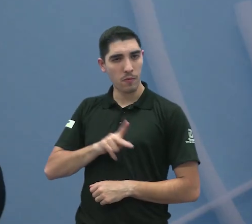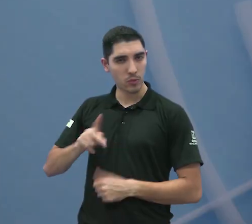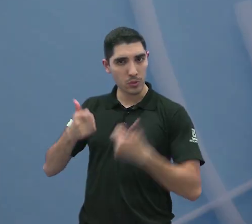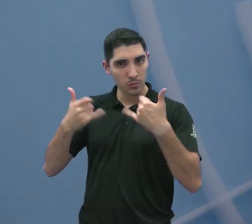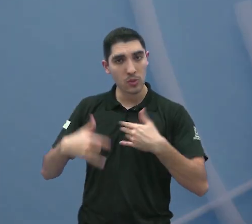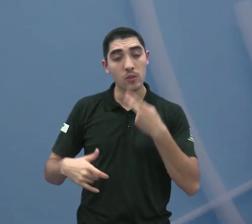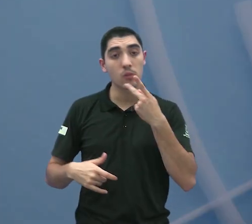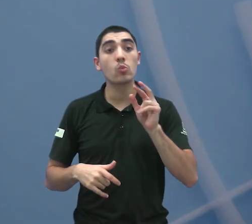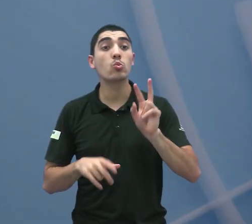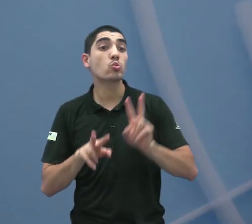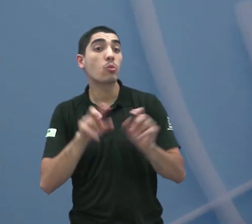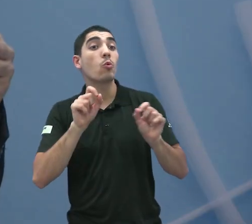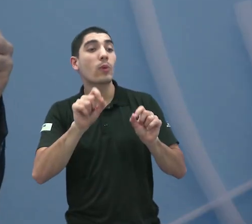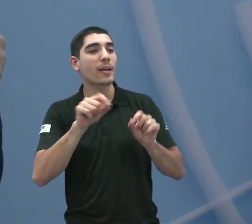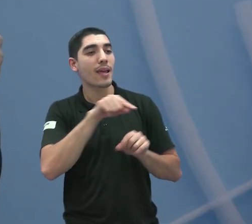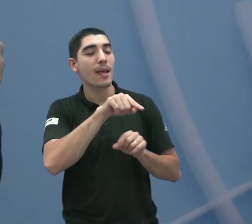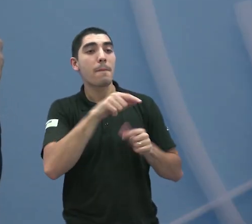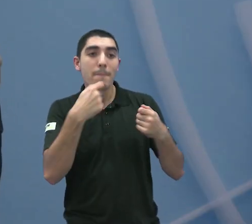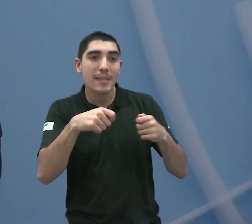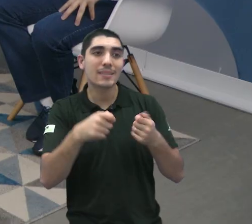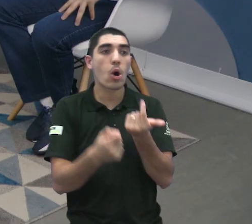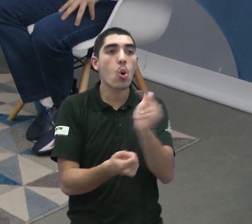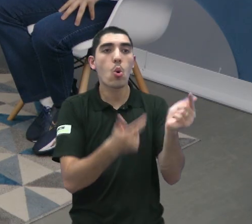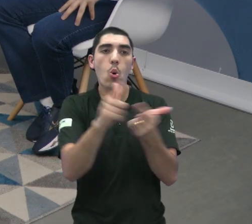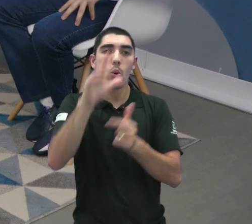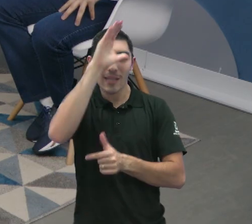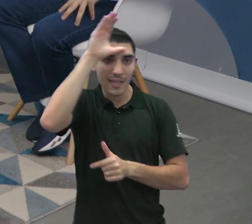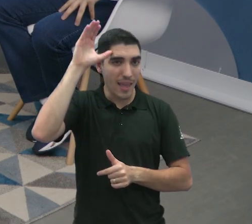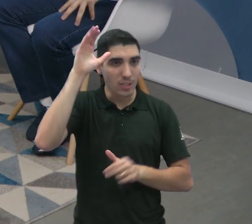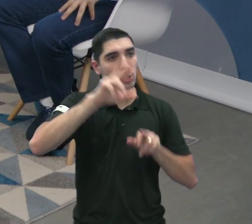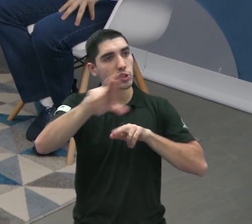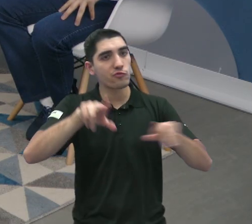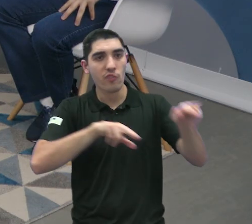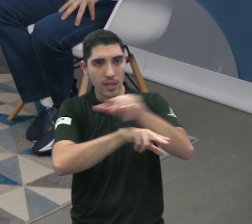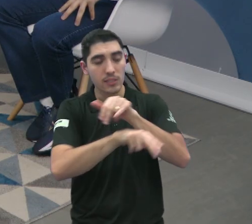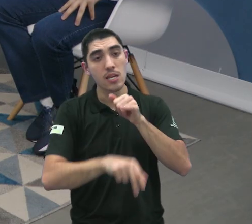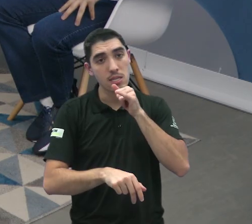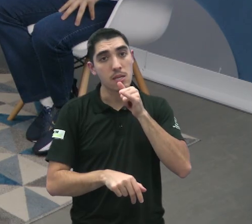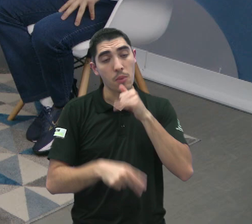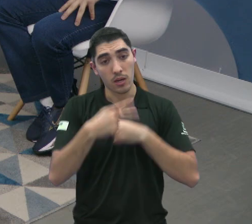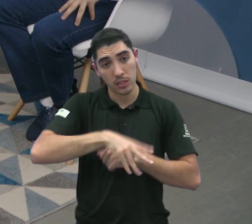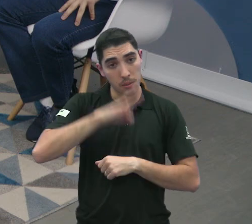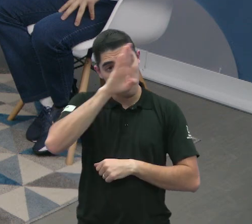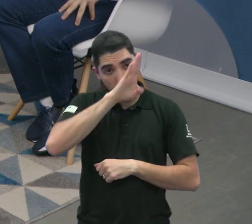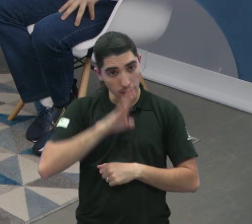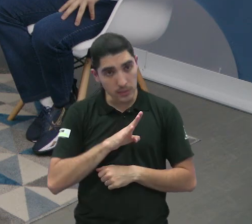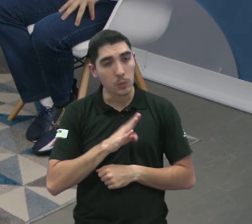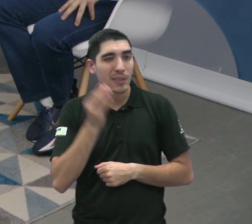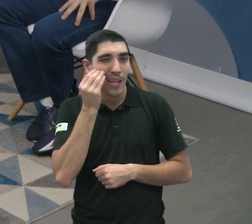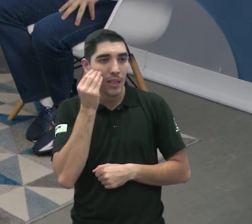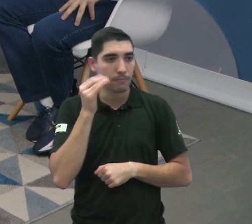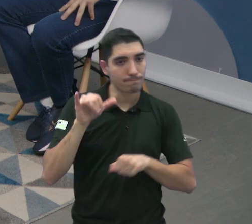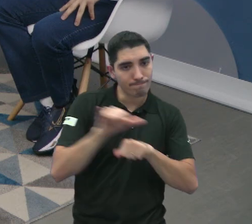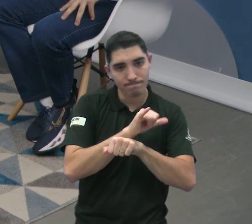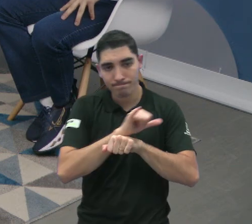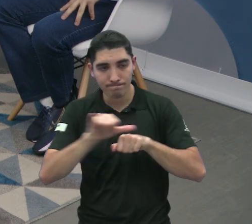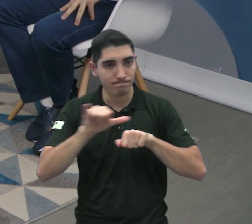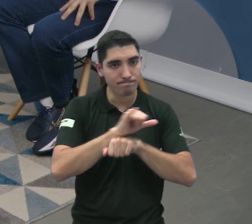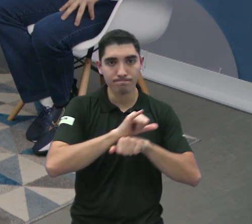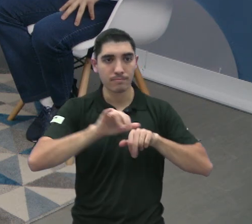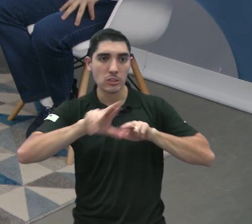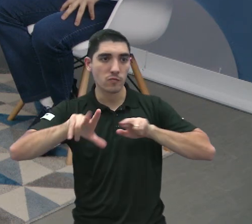Laureano. A diversificação do mercado, primeiramente. O Brasil, junto dos BRICS, tem buscado um caminho aí para